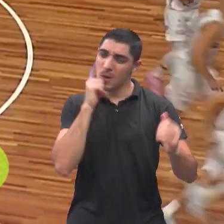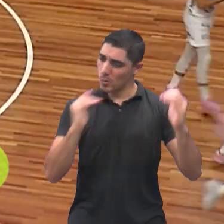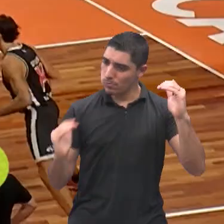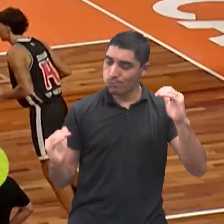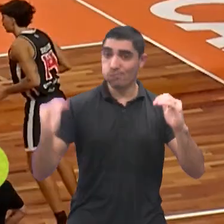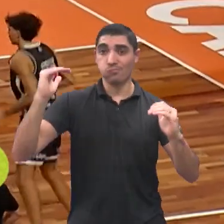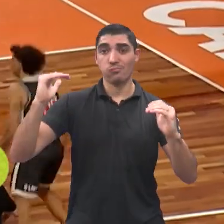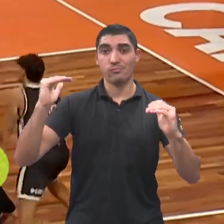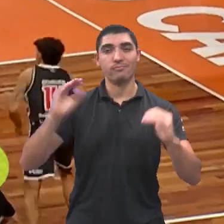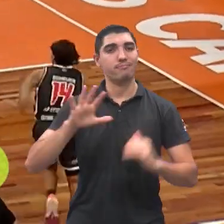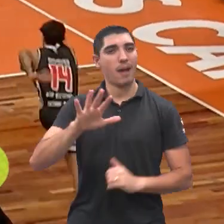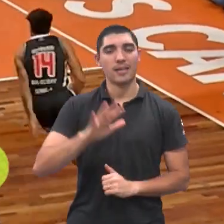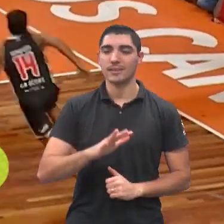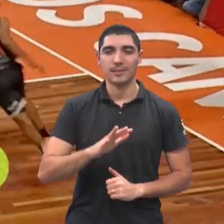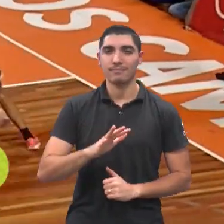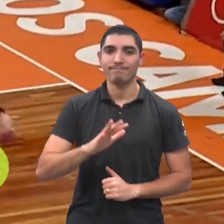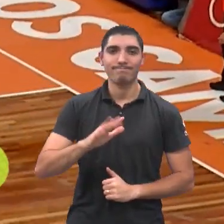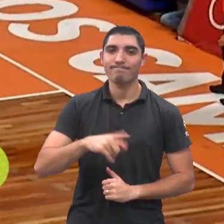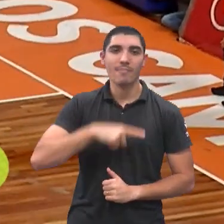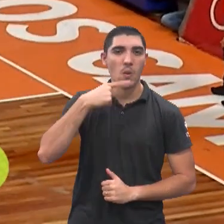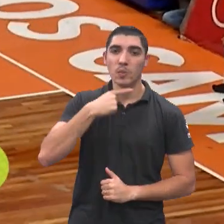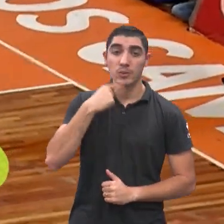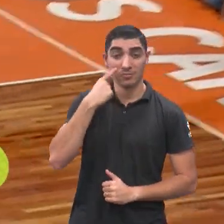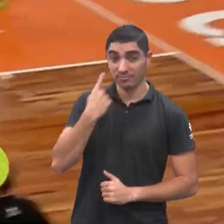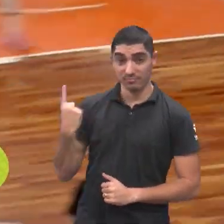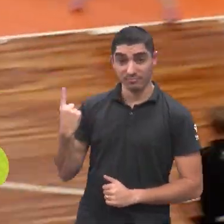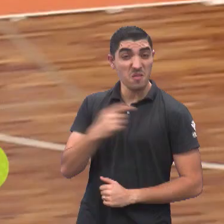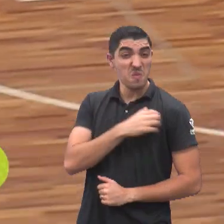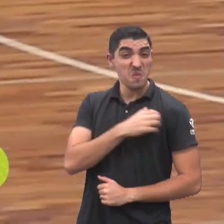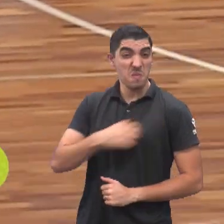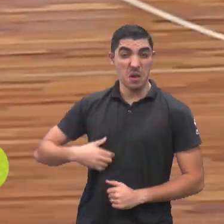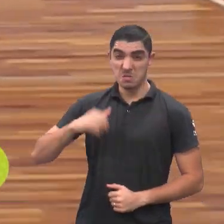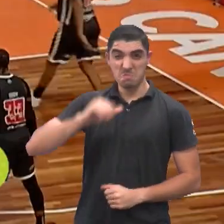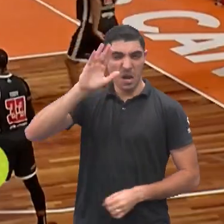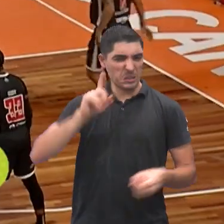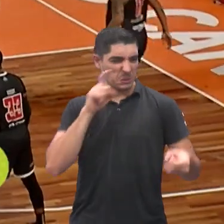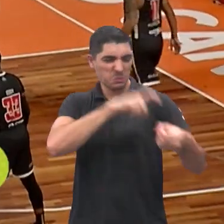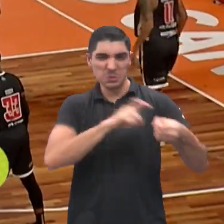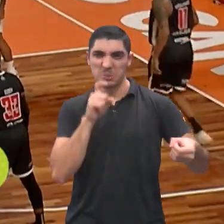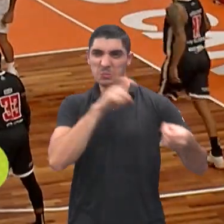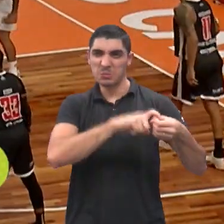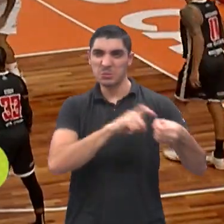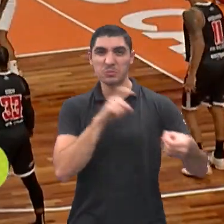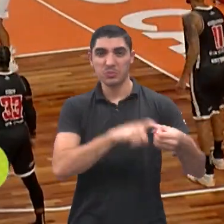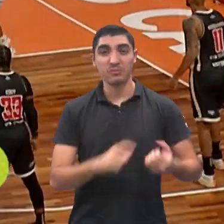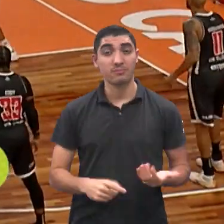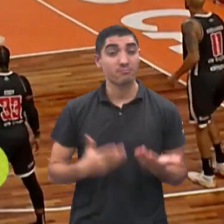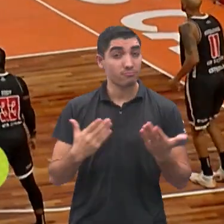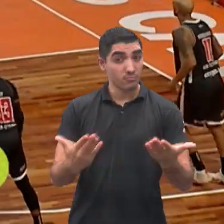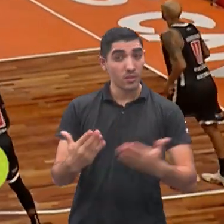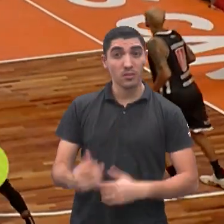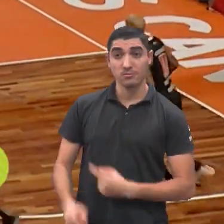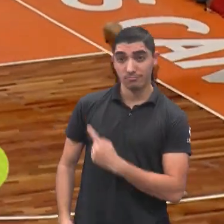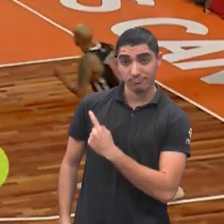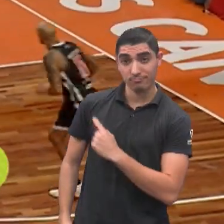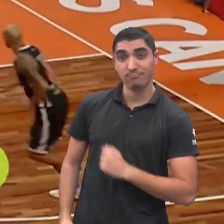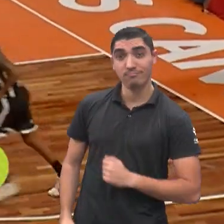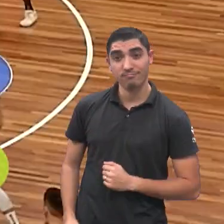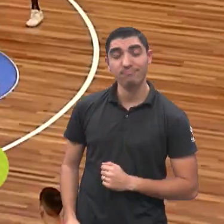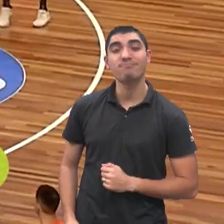desvantagem. Mas no começo só deu Vasco. E podemos dizer que com uma certa